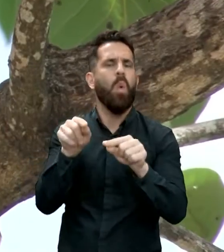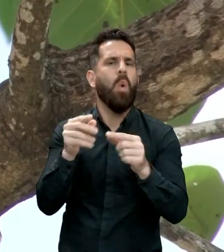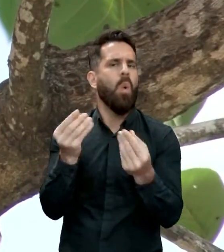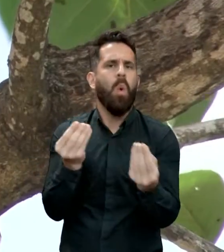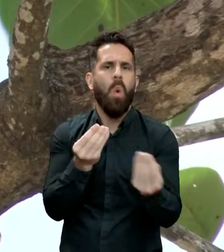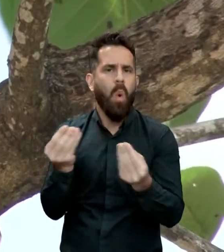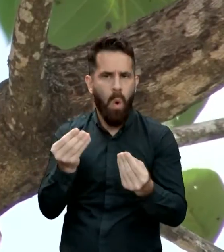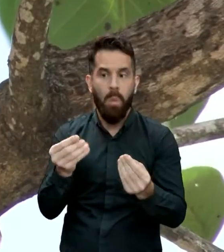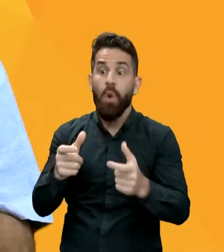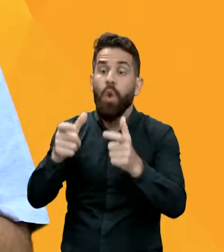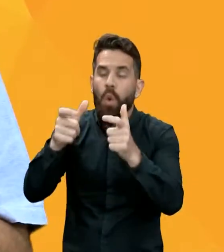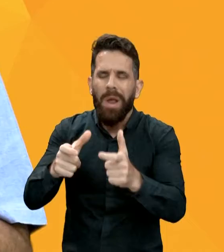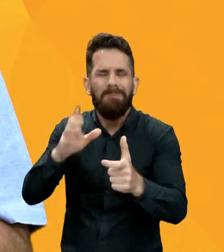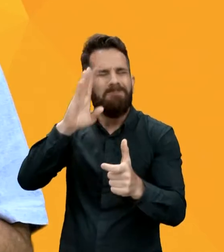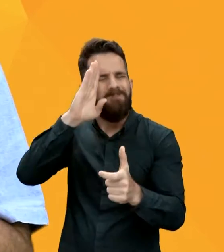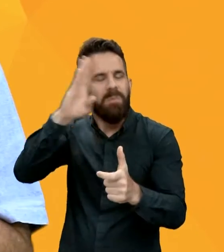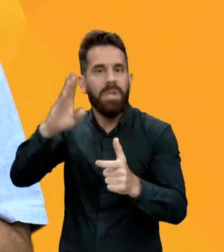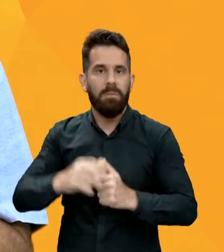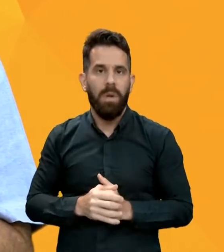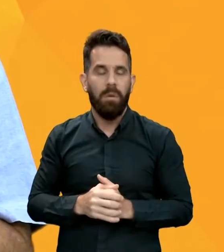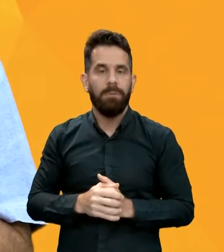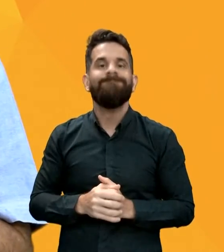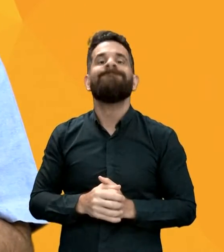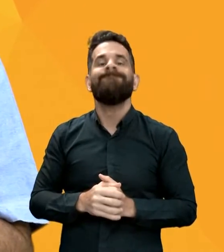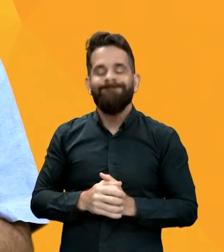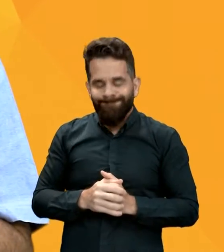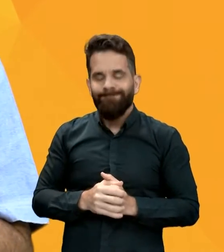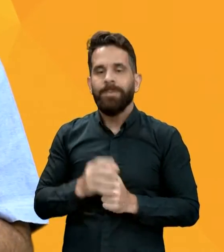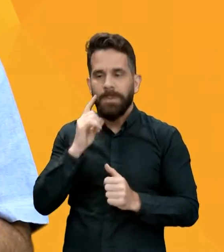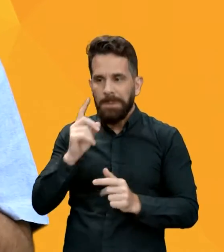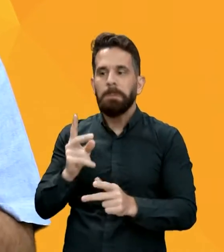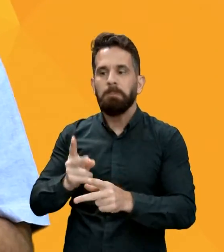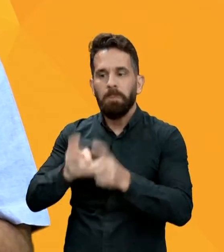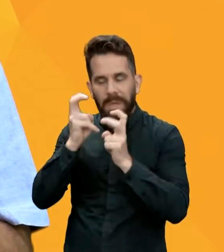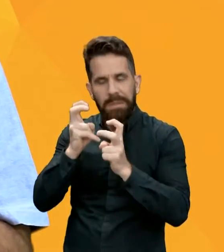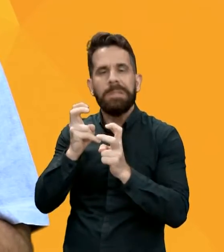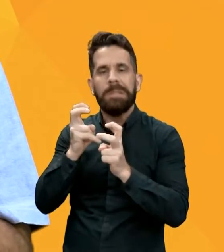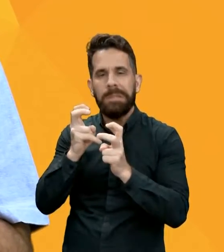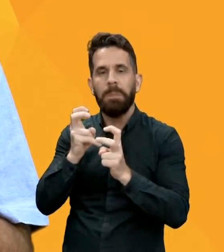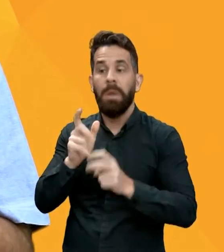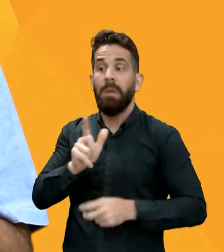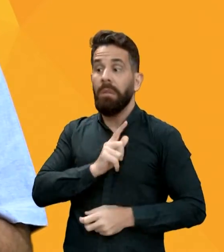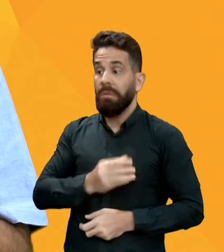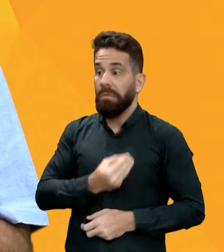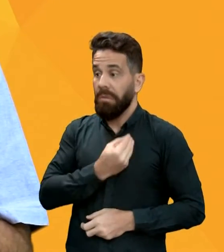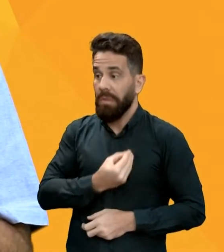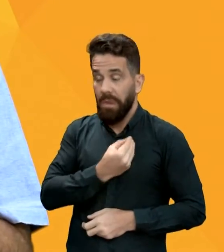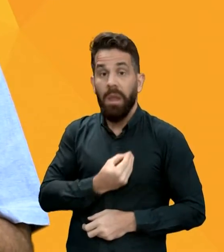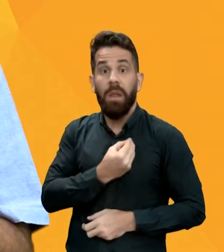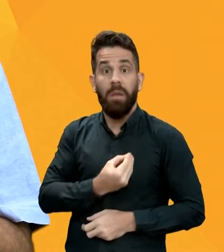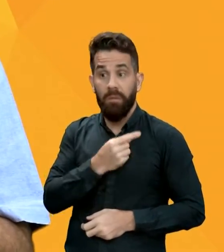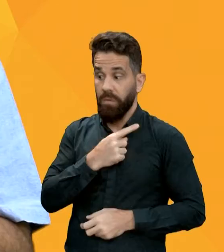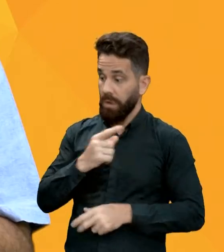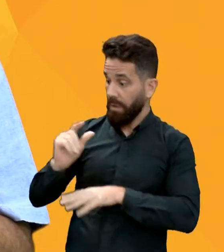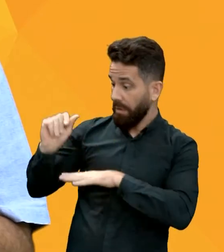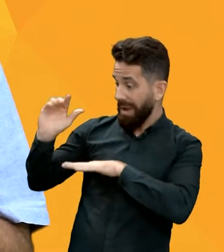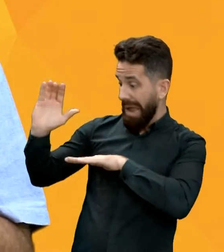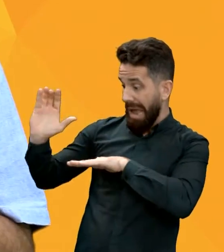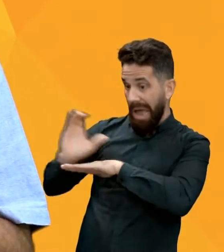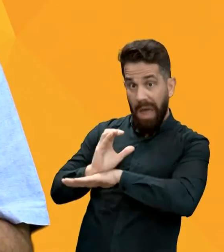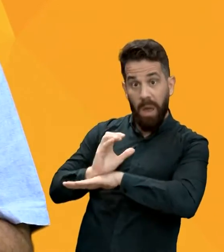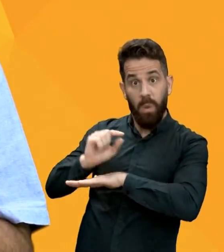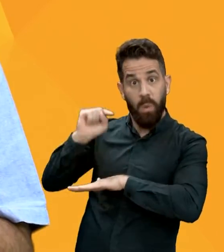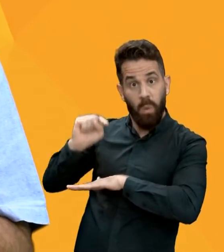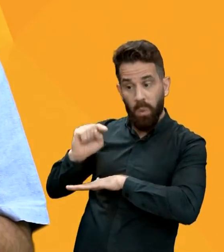biodiversidade o que a gente percebe no final é que o o recurso necessário para recuperar essas áreas ele é